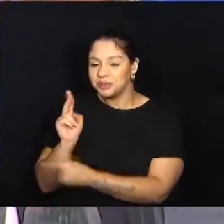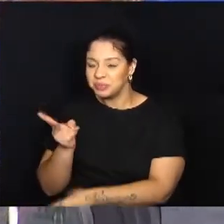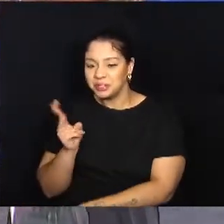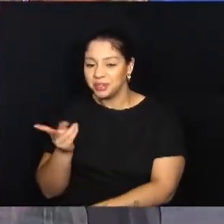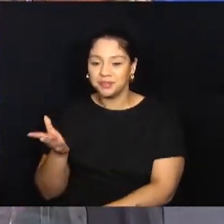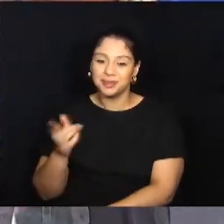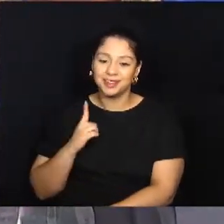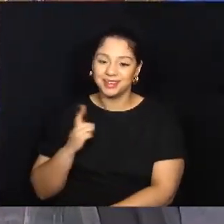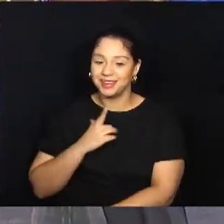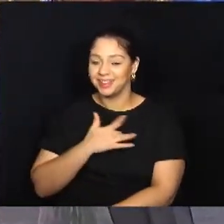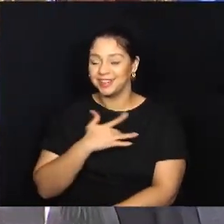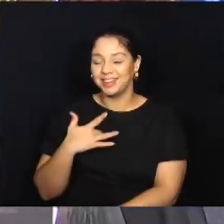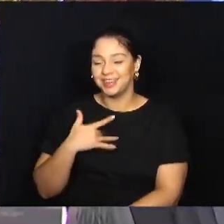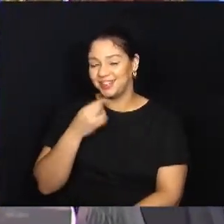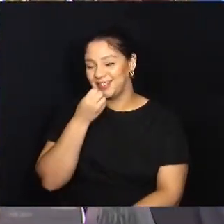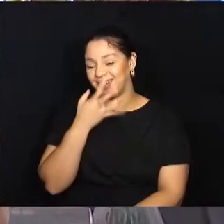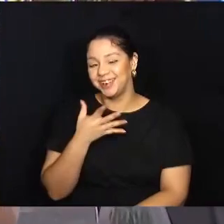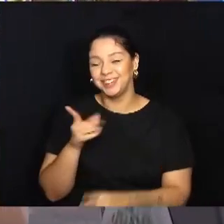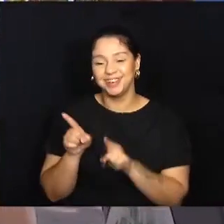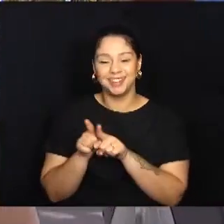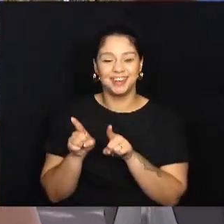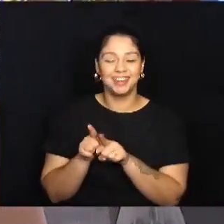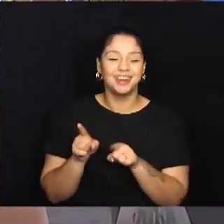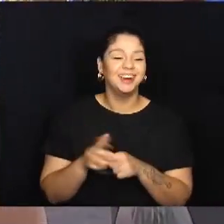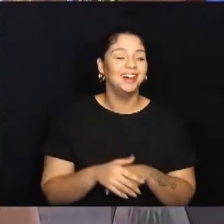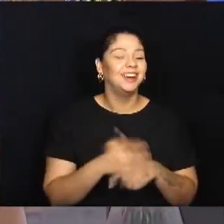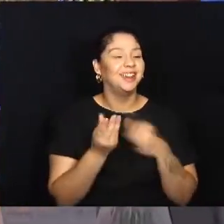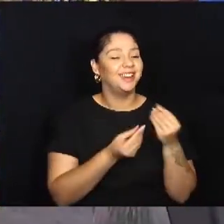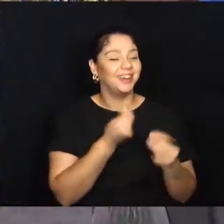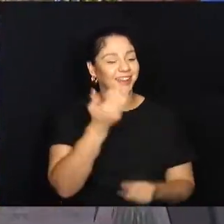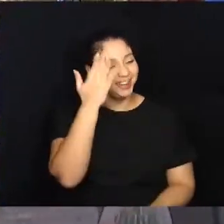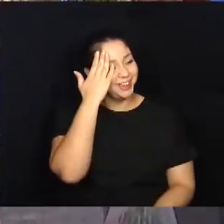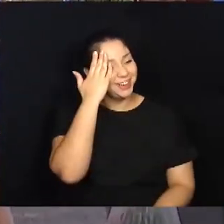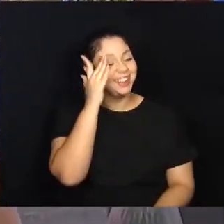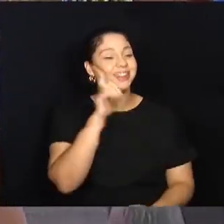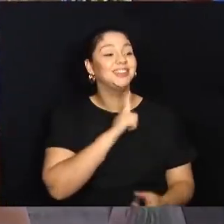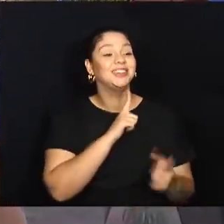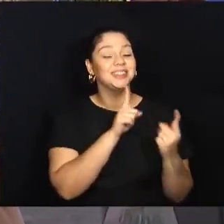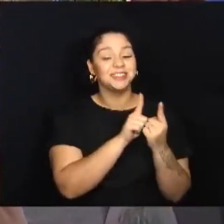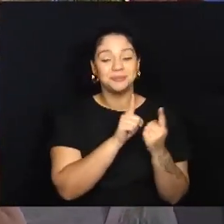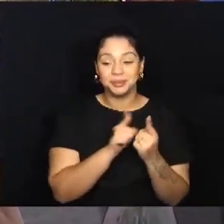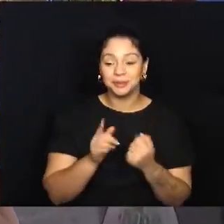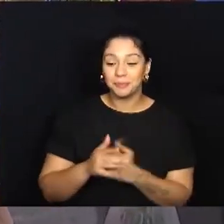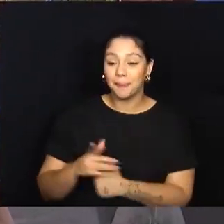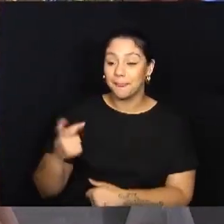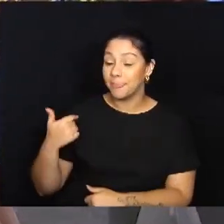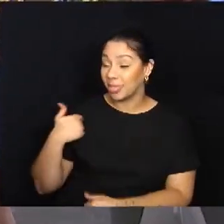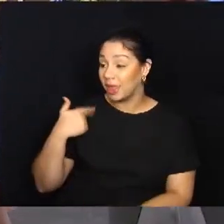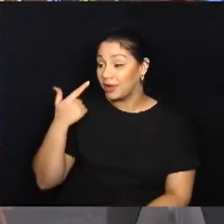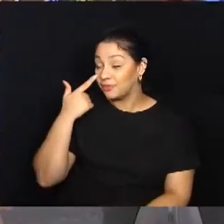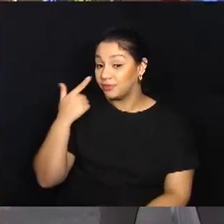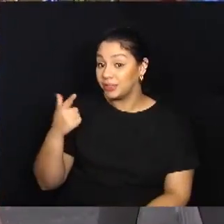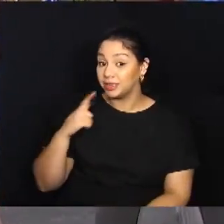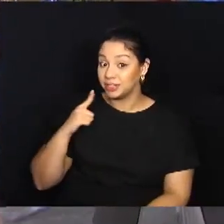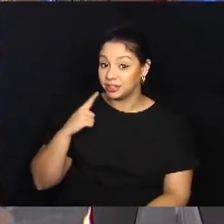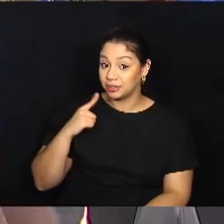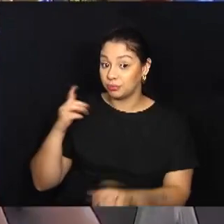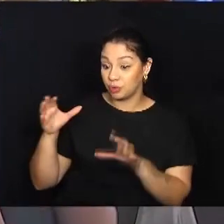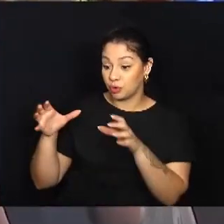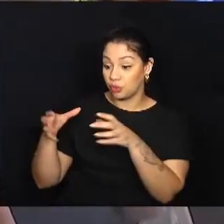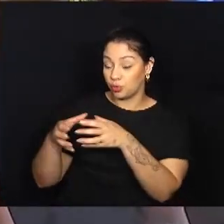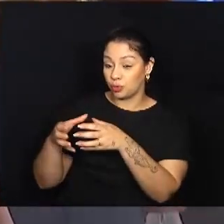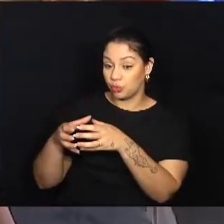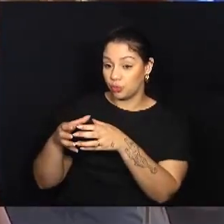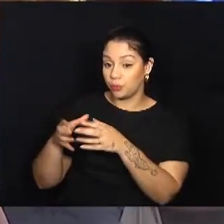Para a saúde boa dele, né? Como você soube do atendimento aqui? Eu vi, foi publicado no meu grupo de